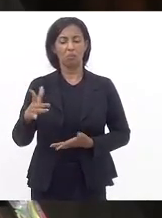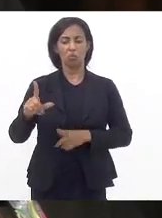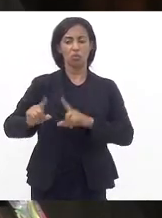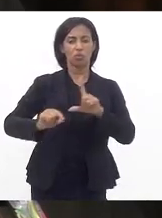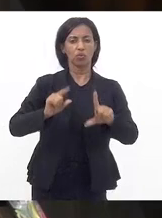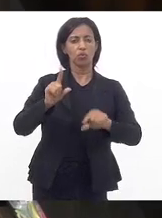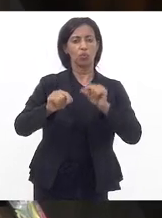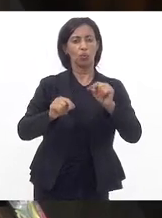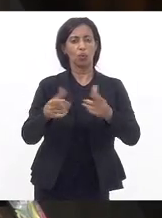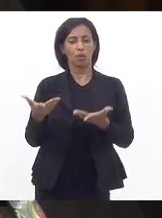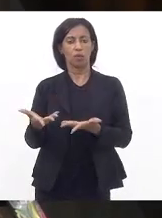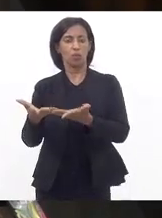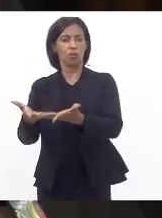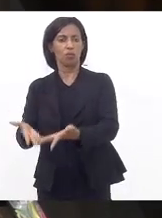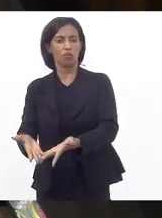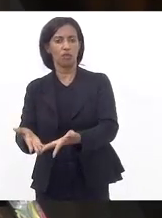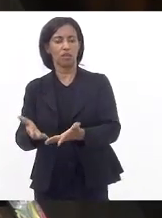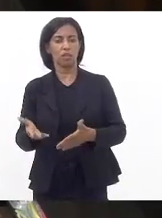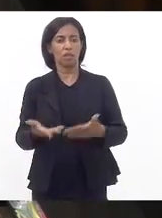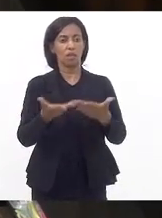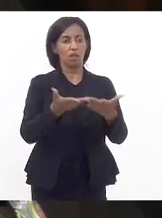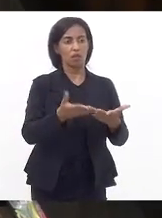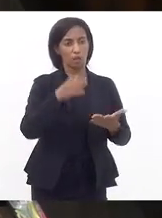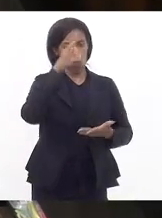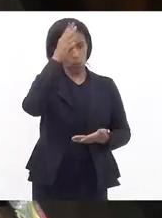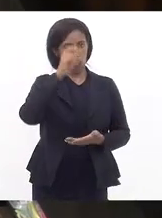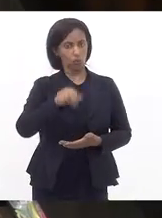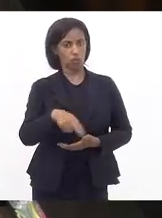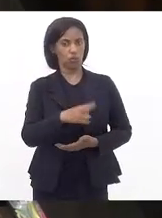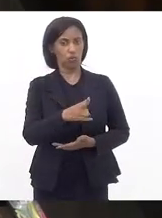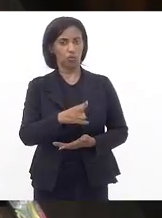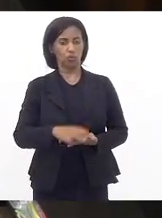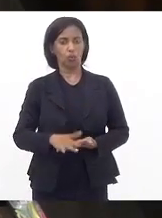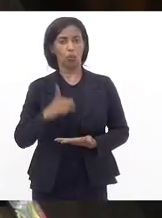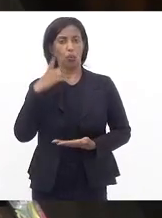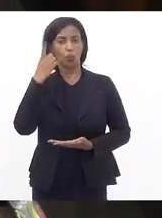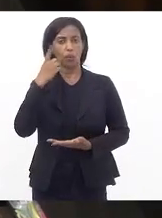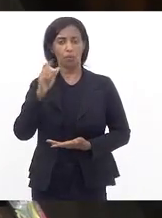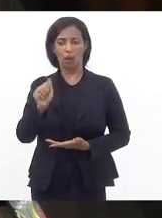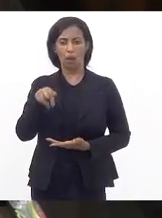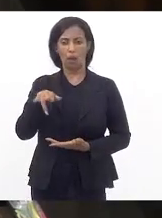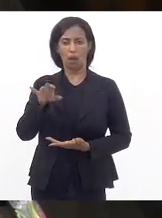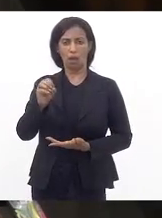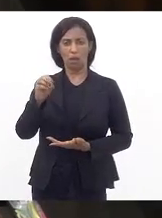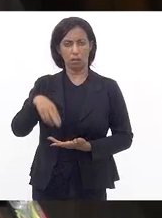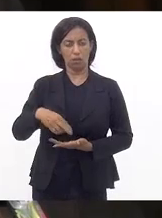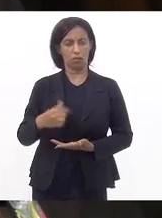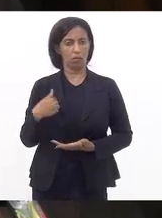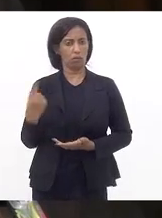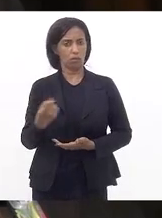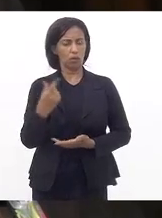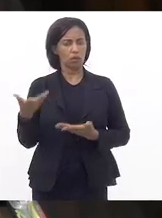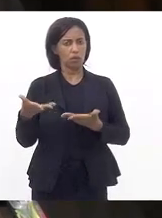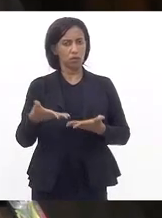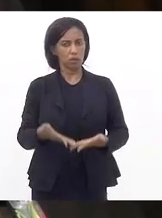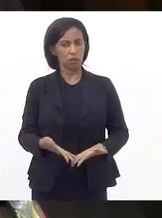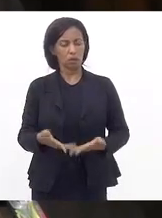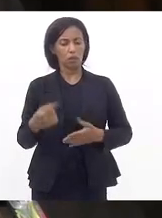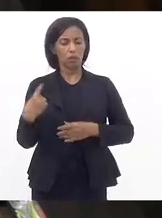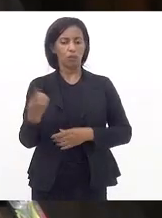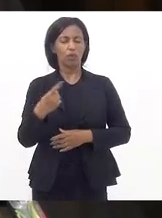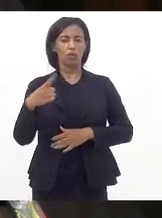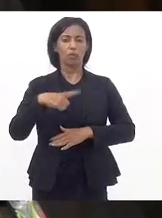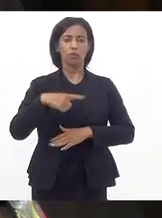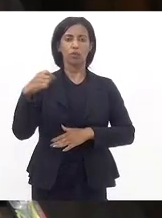assim como você Rodrigo Amorim assim como você tia Ju assim como você Deputado Onde nós estamos aqui porque fomos